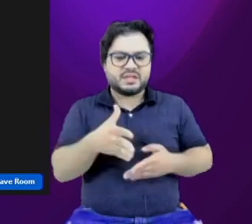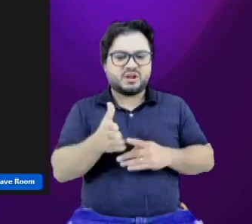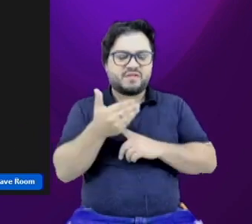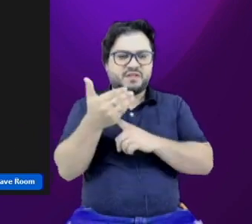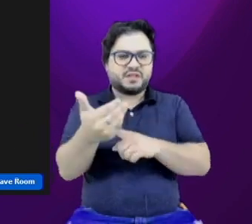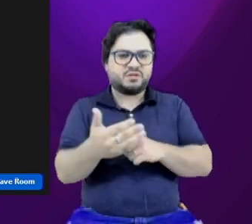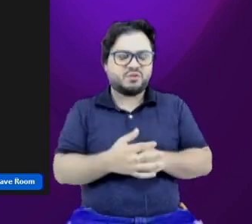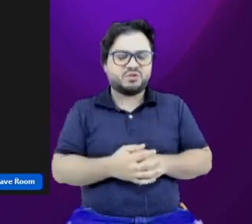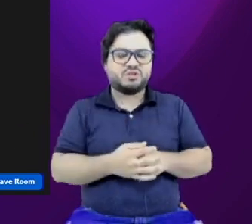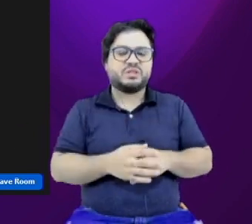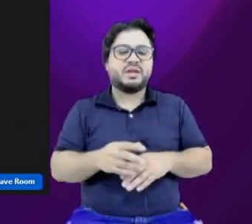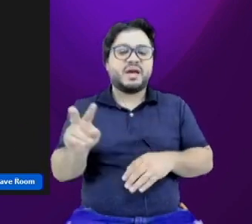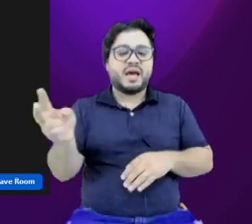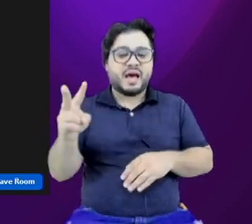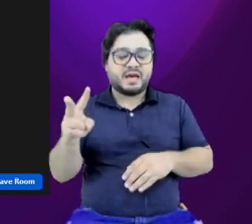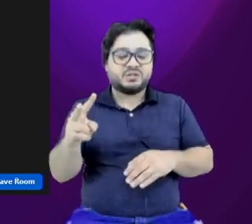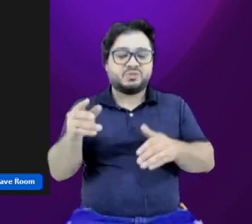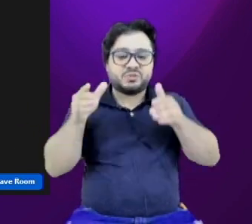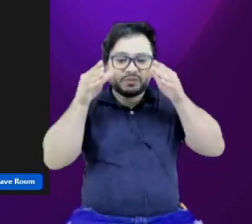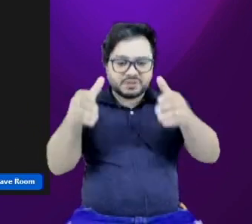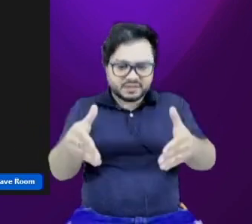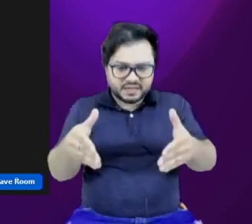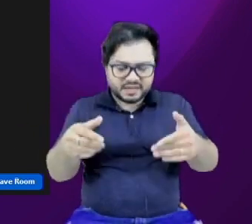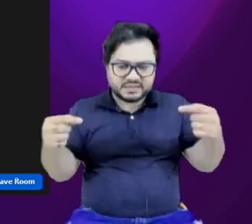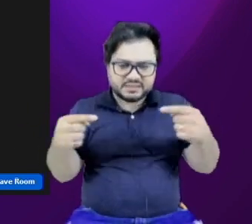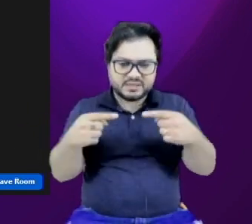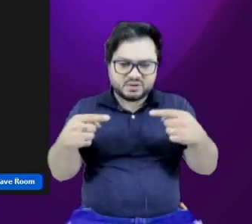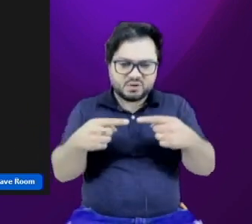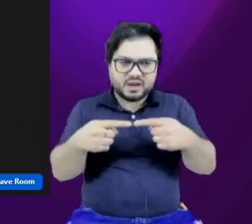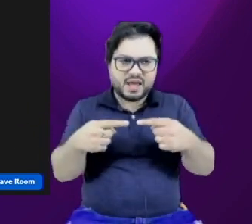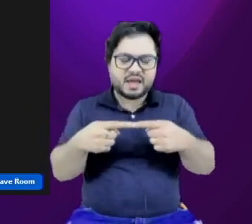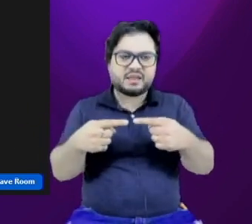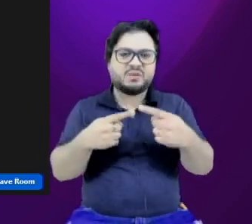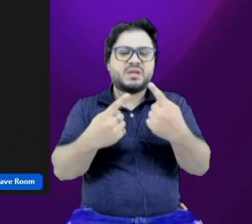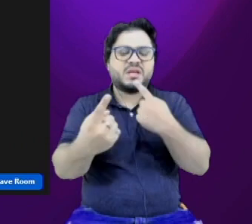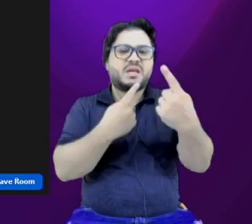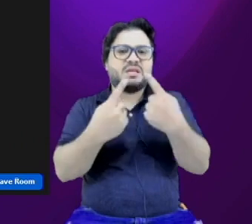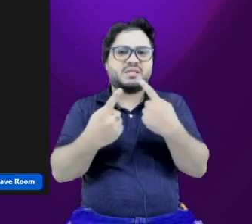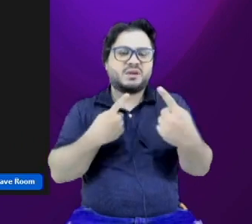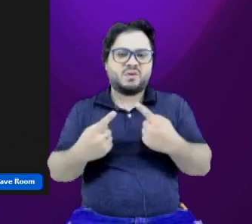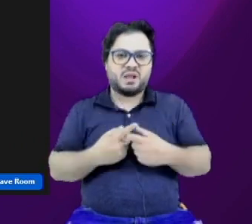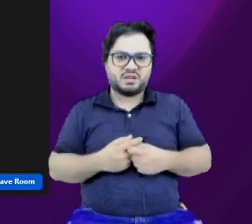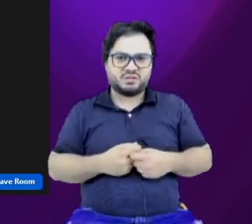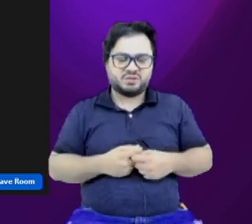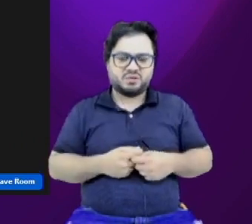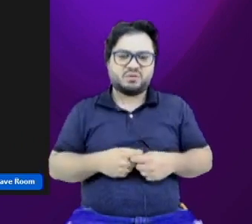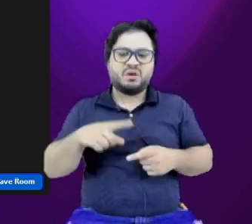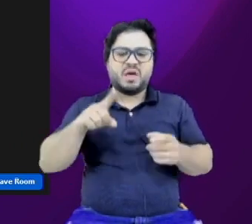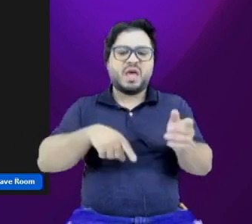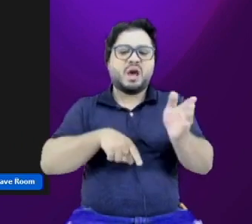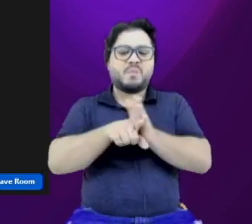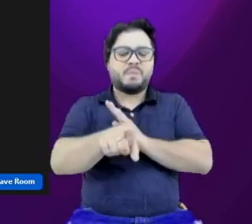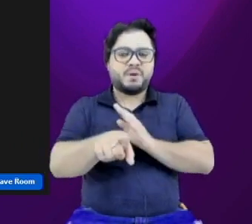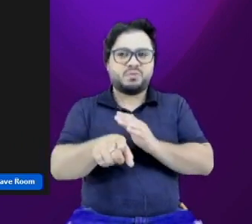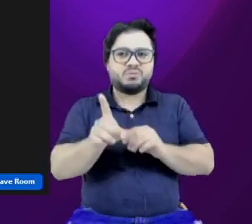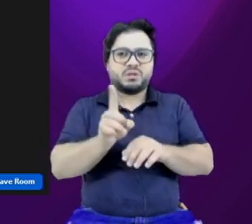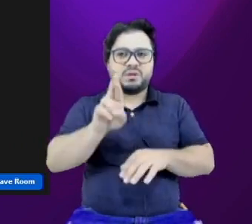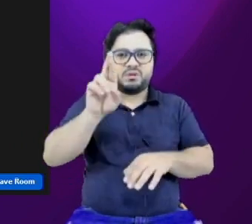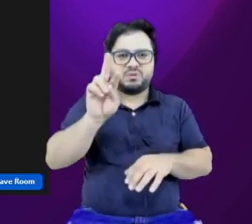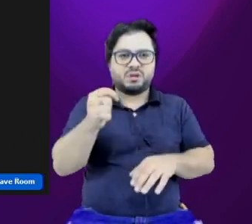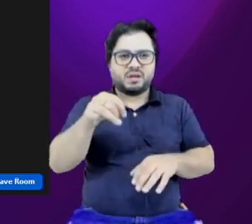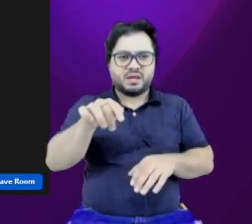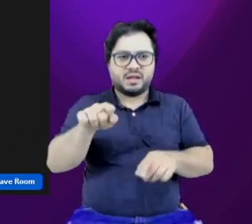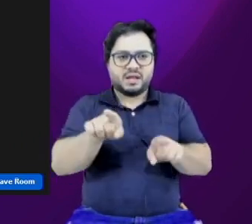tecnologia. Ambas as especialidades, elas se conectam e se correlacionam, né? E é uma pergunta para a doutora Renata e para o